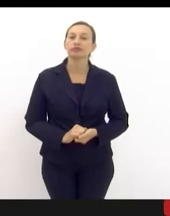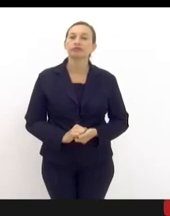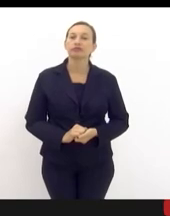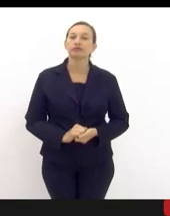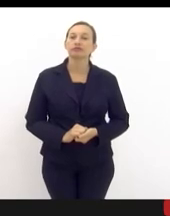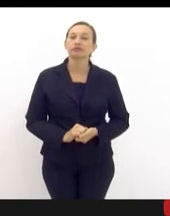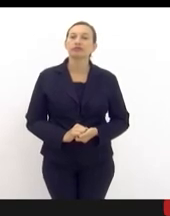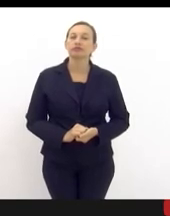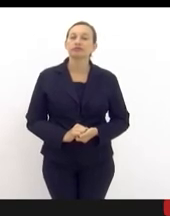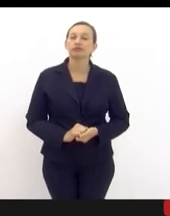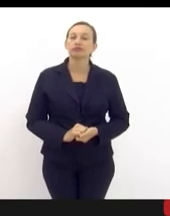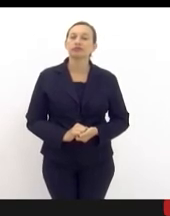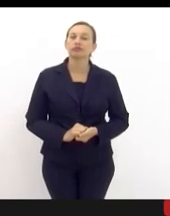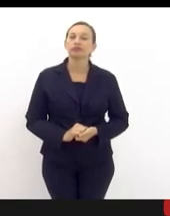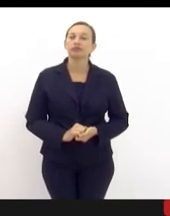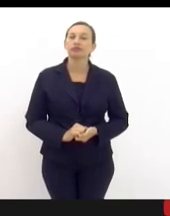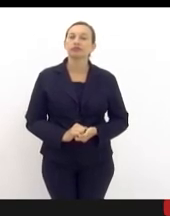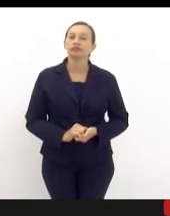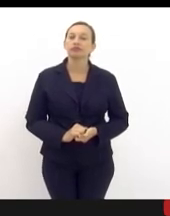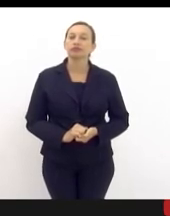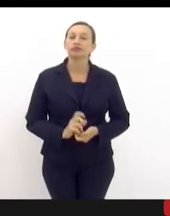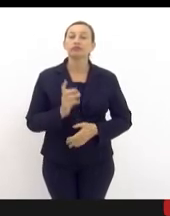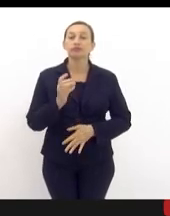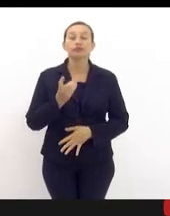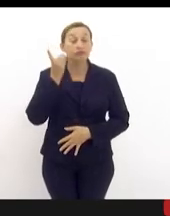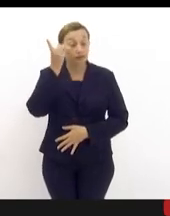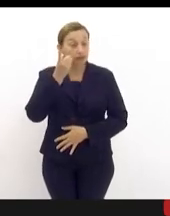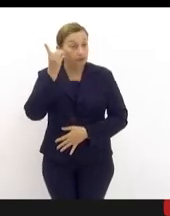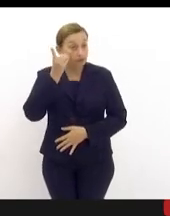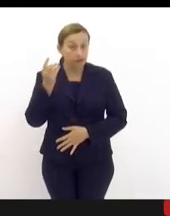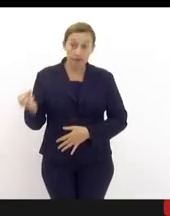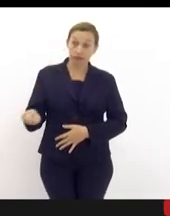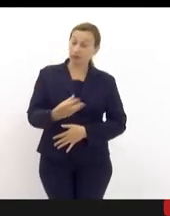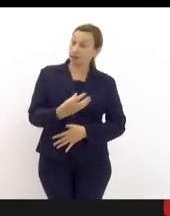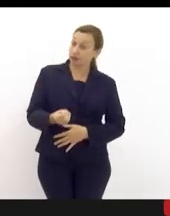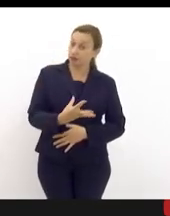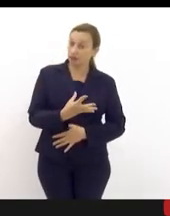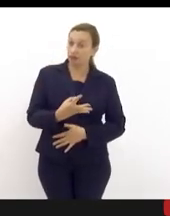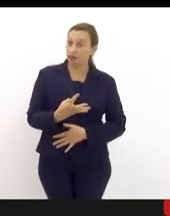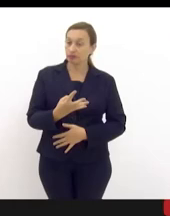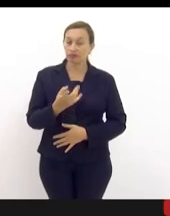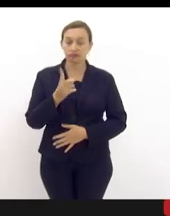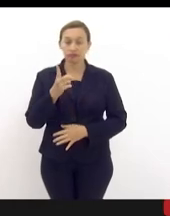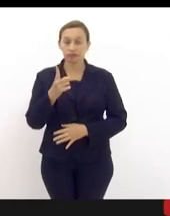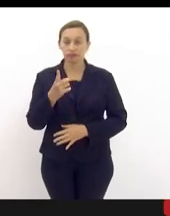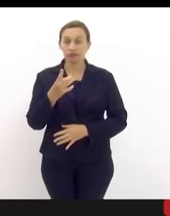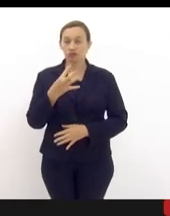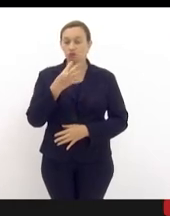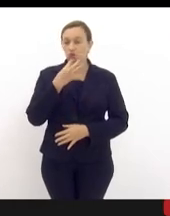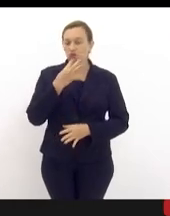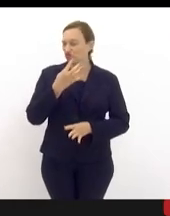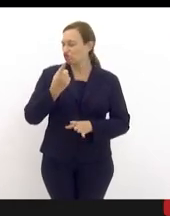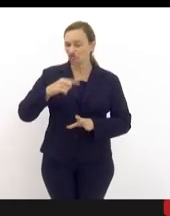para os deputados novos, que talvez não tenham ainda se aprofundado no assunto,